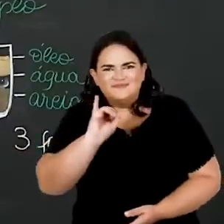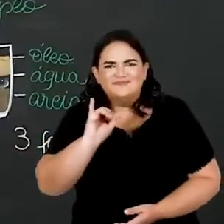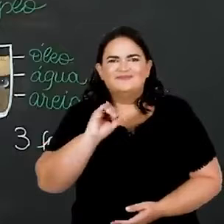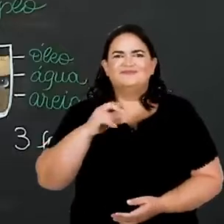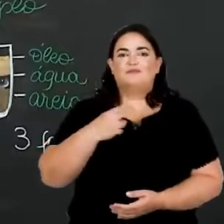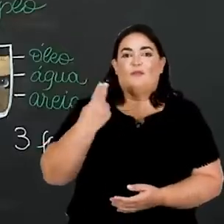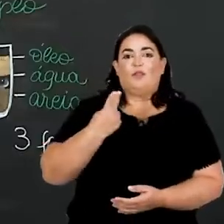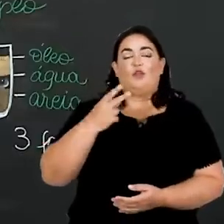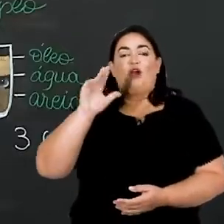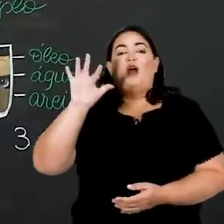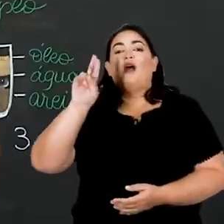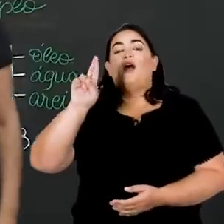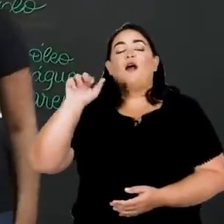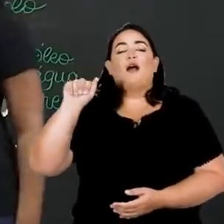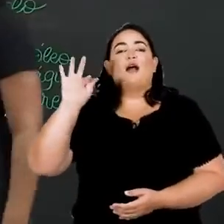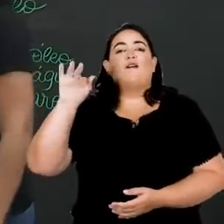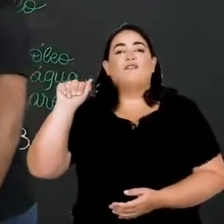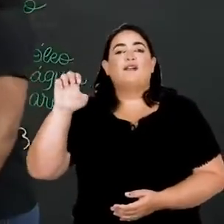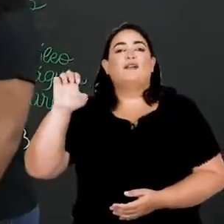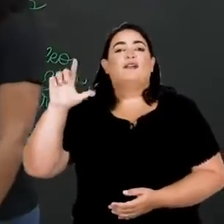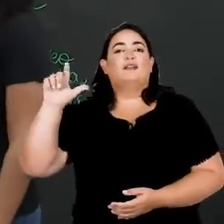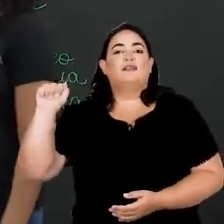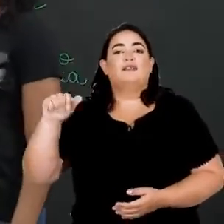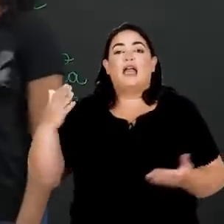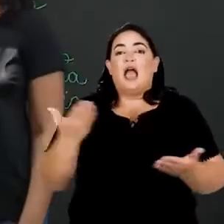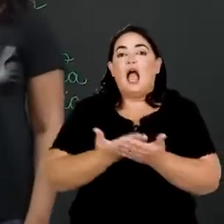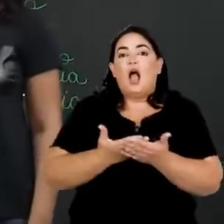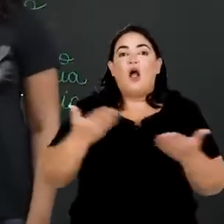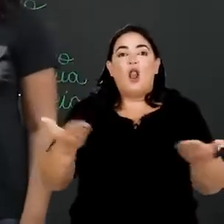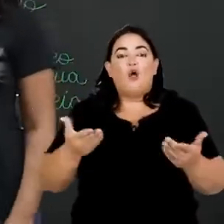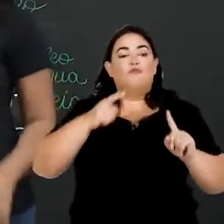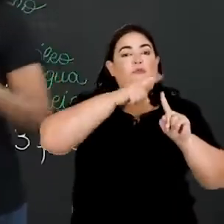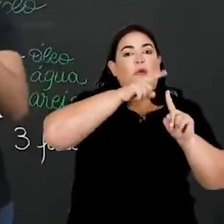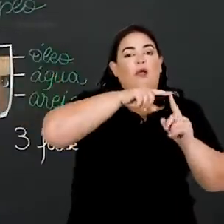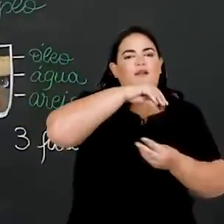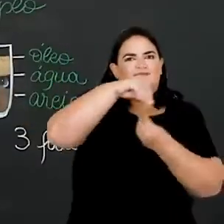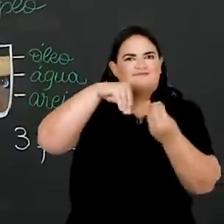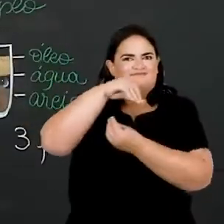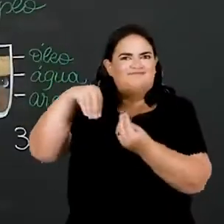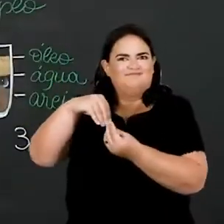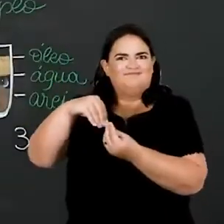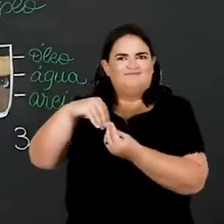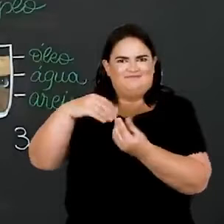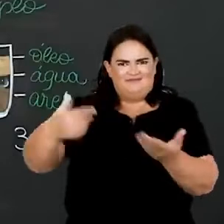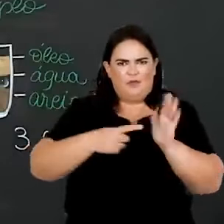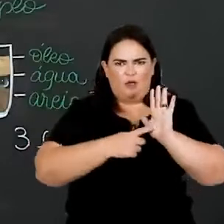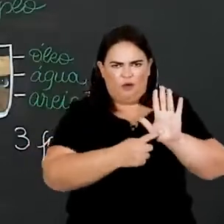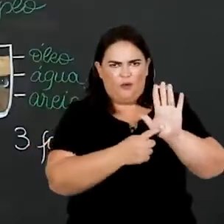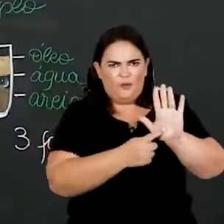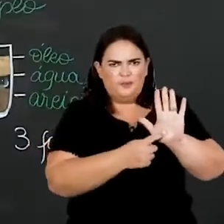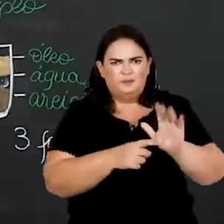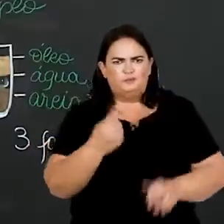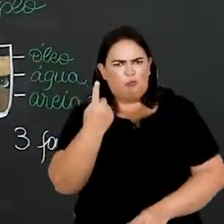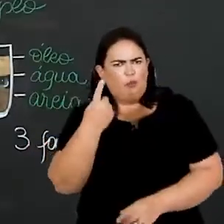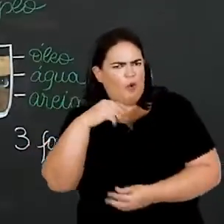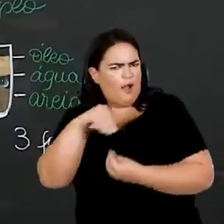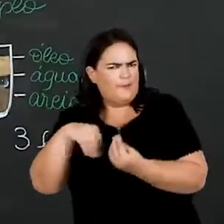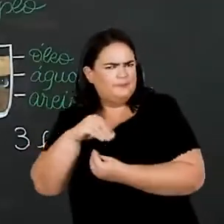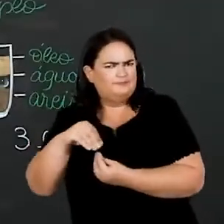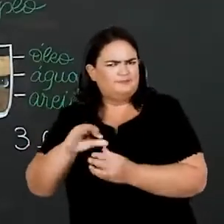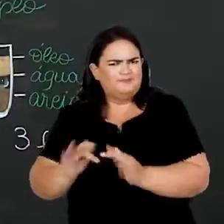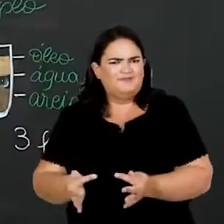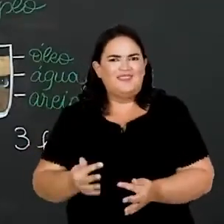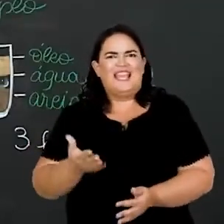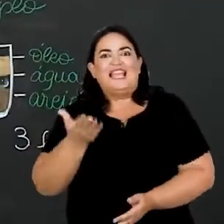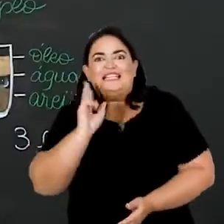Olá, eu sou a professora Rafaela Lima e a aula de hoje é tipos de misturas. Vou mostrar aqui para você uma misturinha,